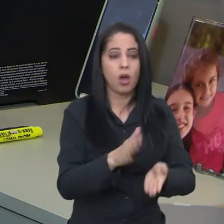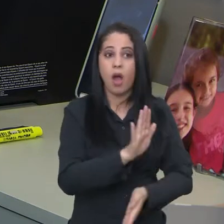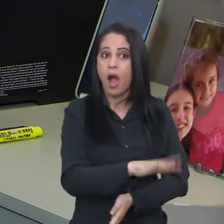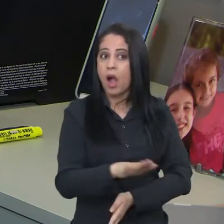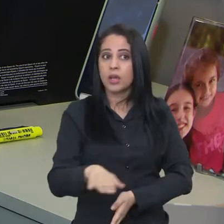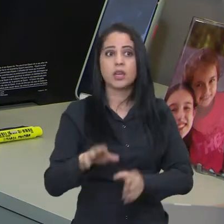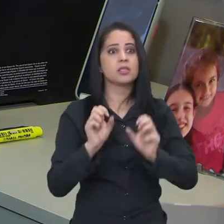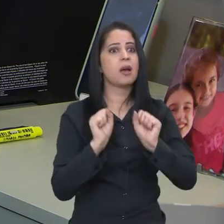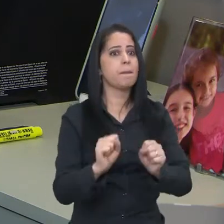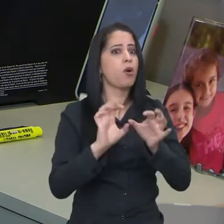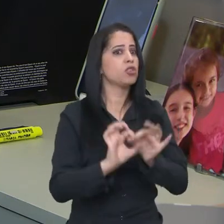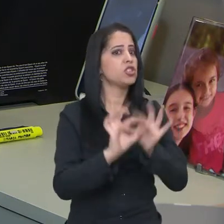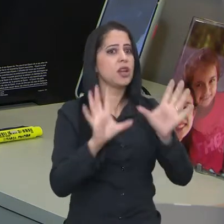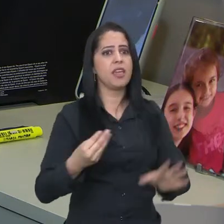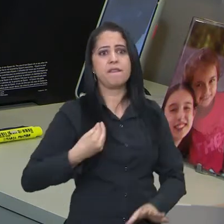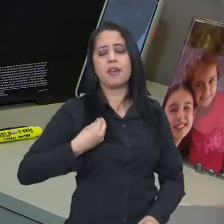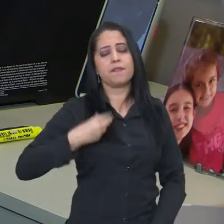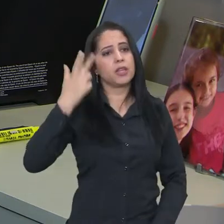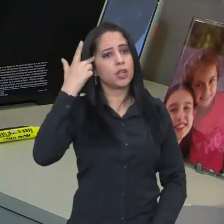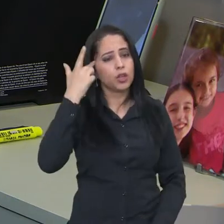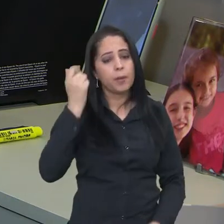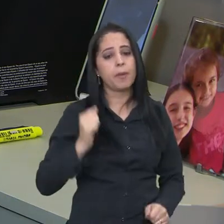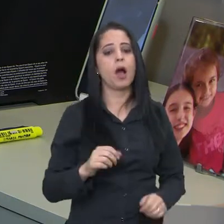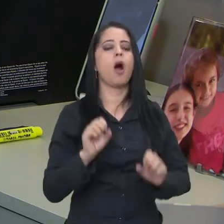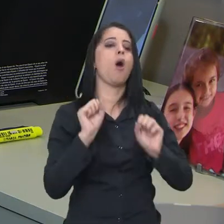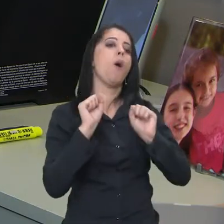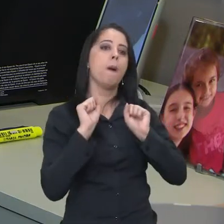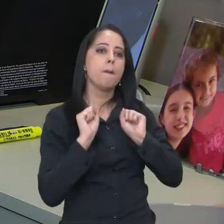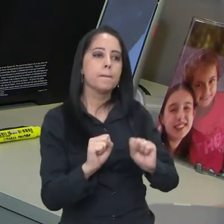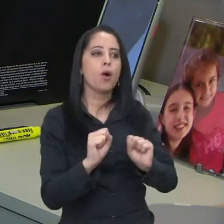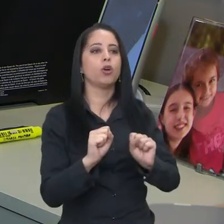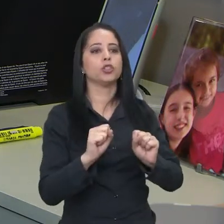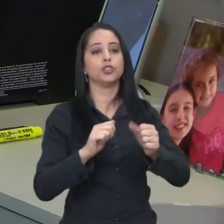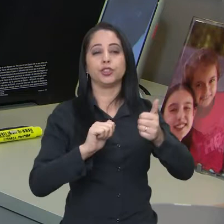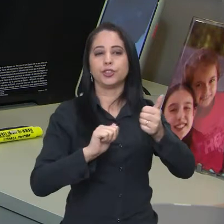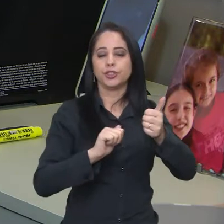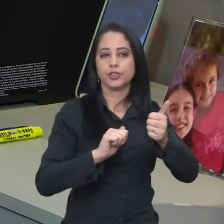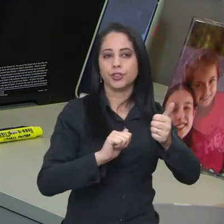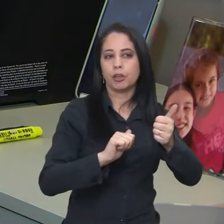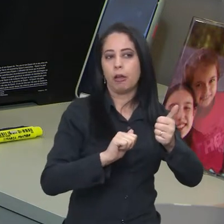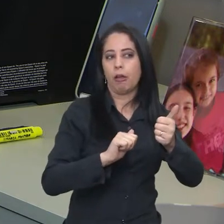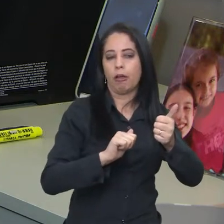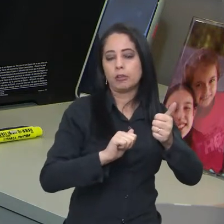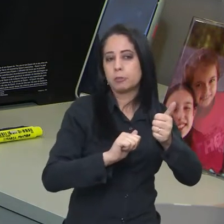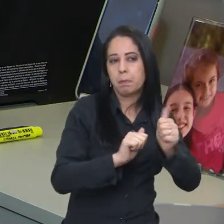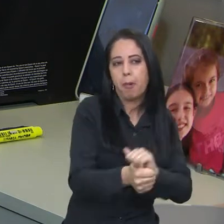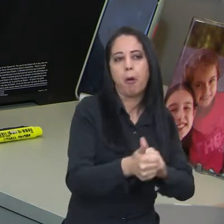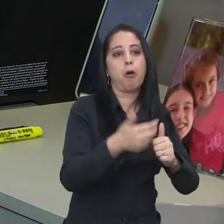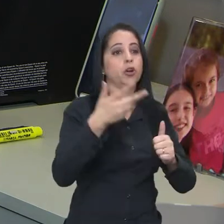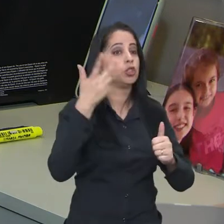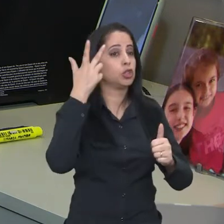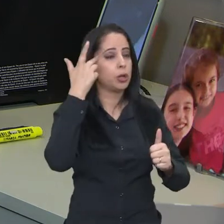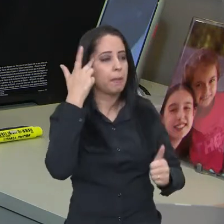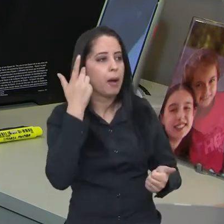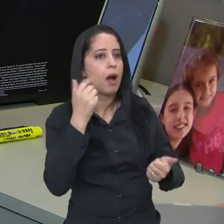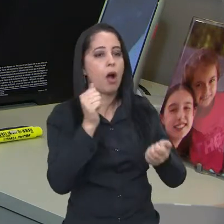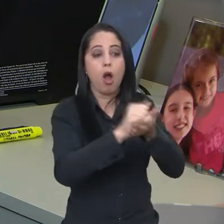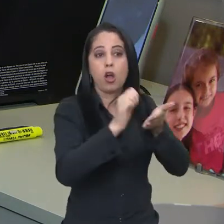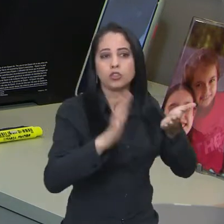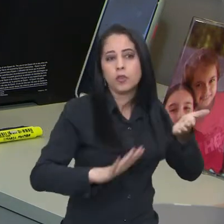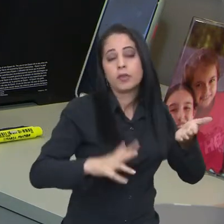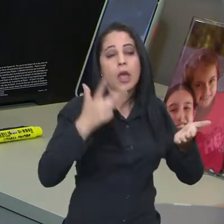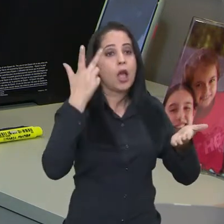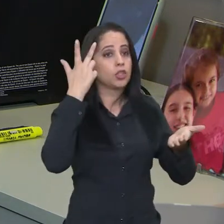a criança pode ter uma vida completamente normal, tá? Então ela pode fazer as atividades que ela deseja, participar das atividades que ela